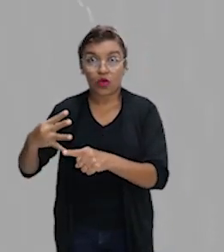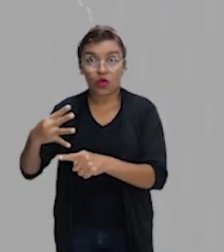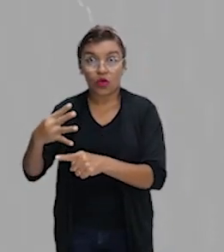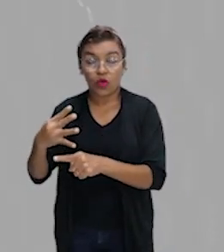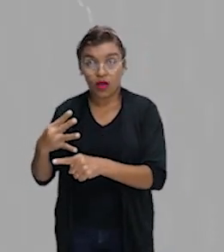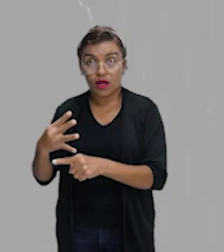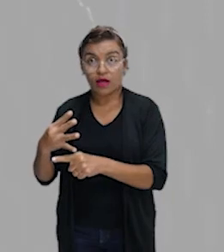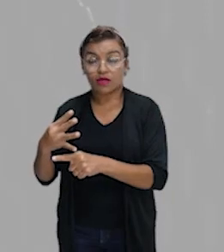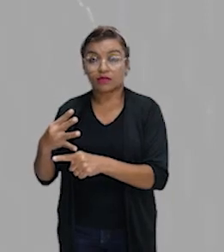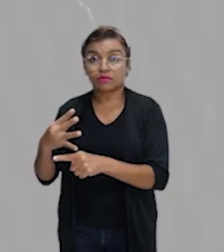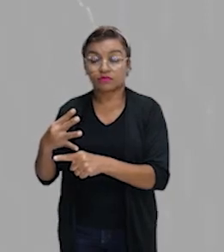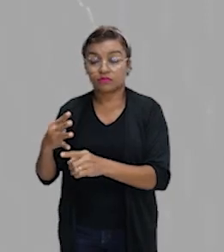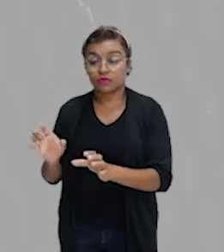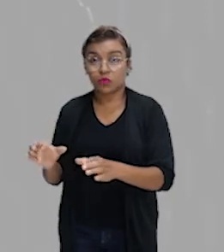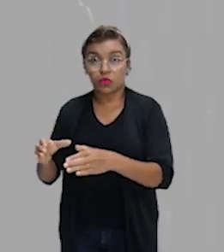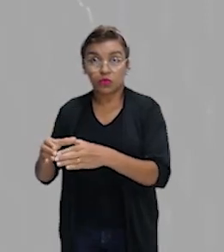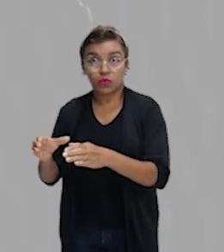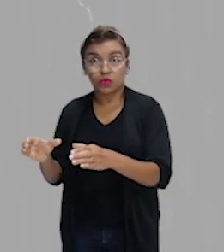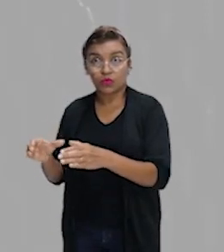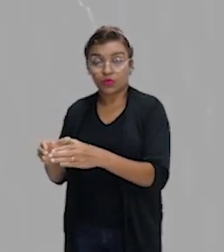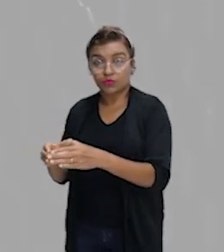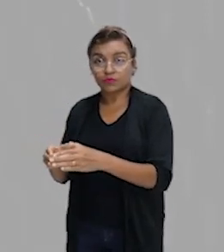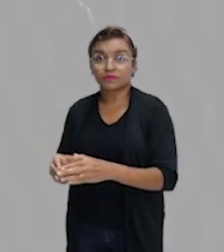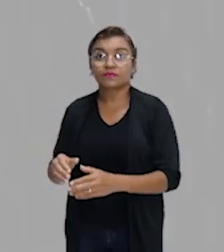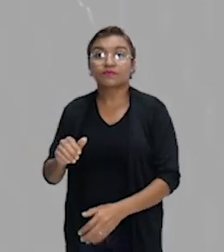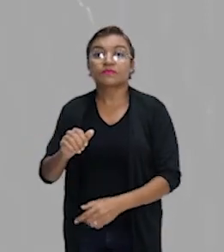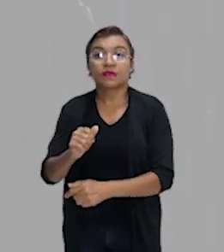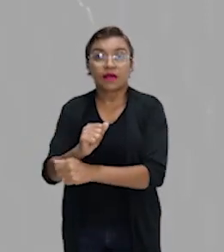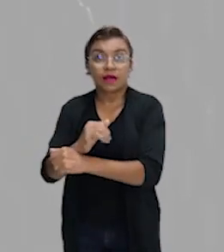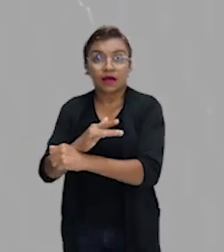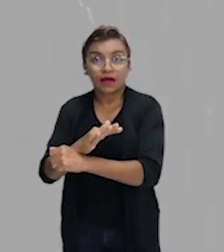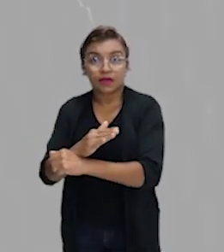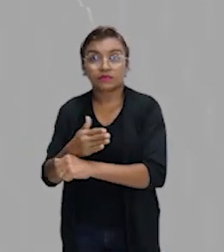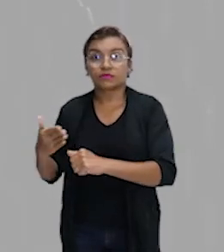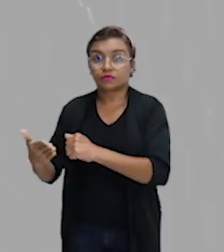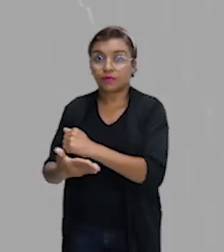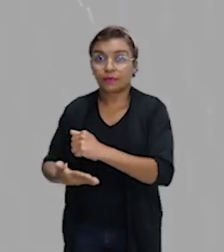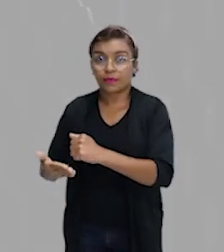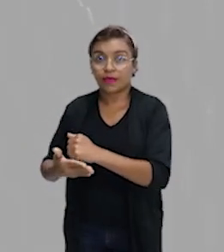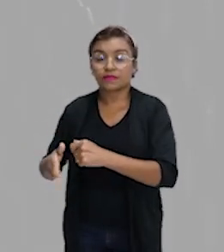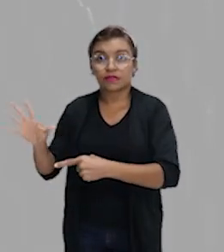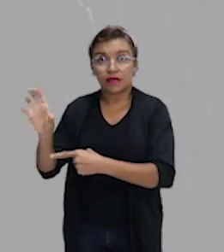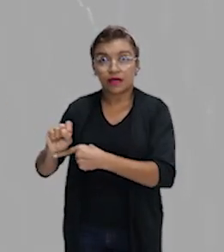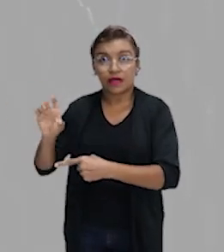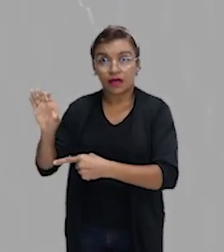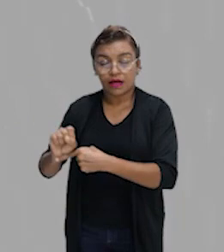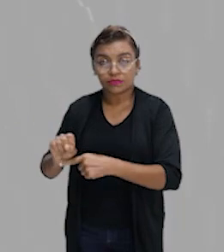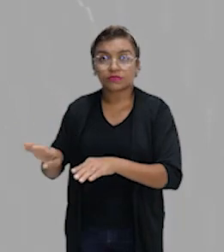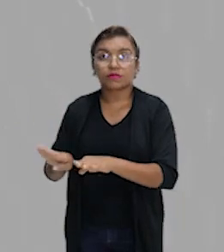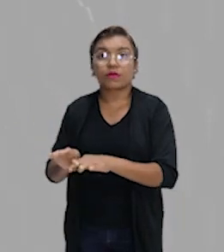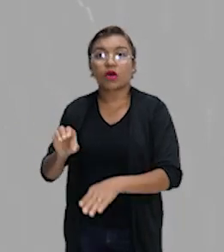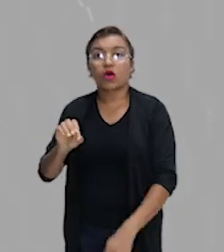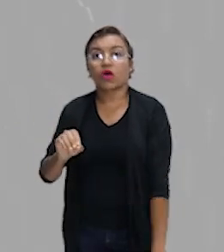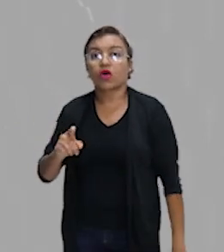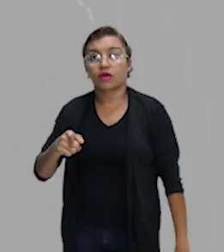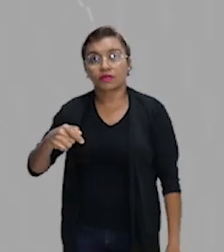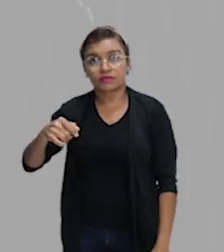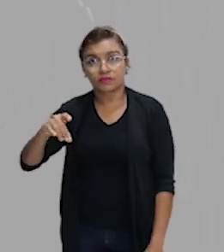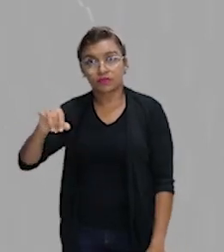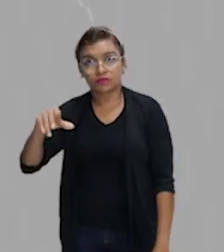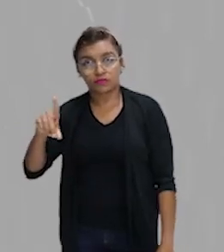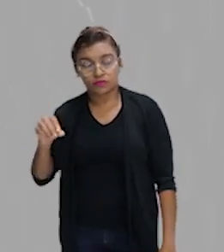categorias, a saber, ácidos, bases, sais e óxidos. Bom, nós